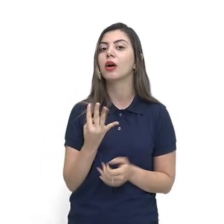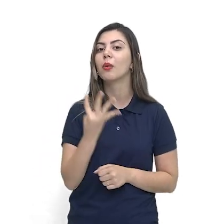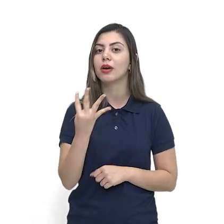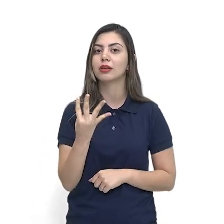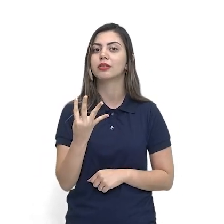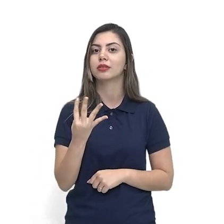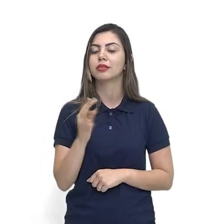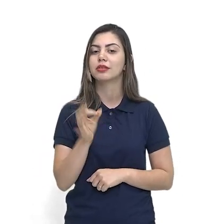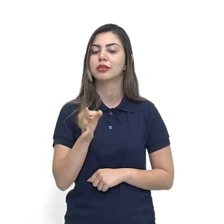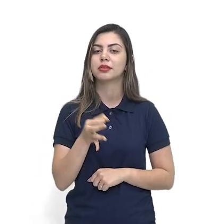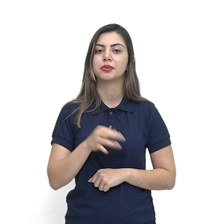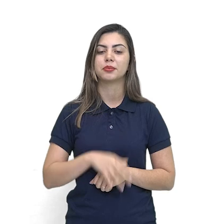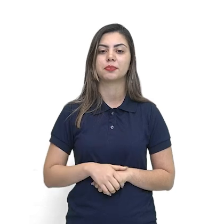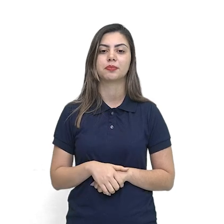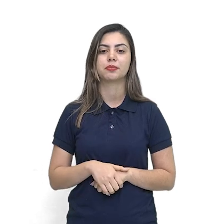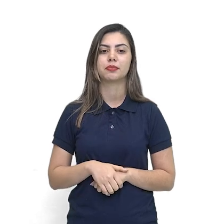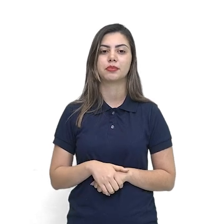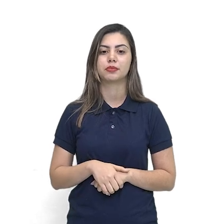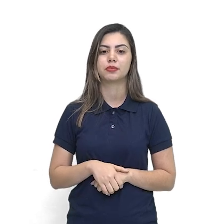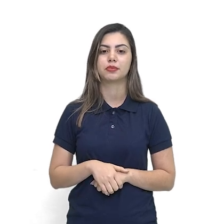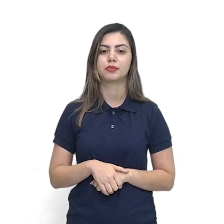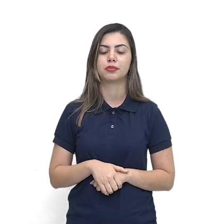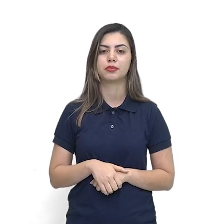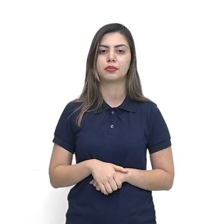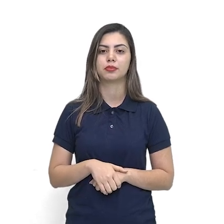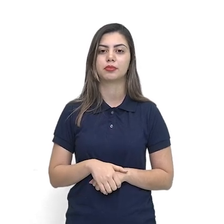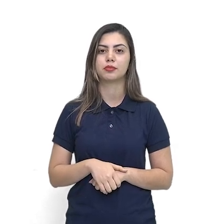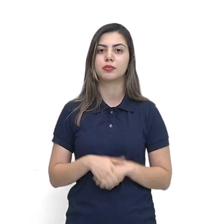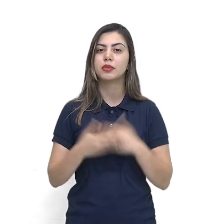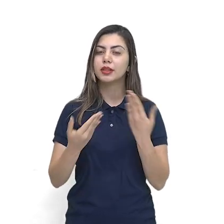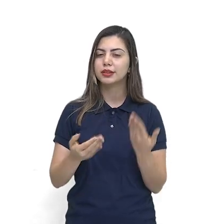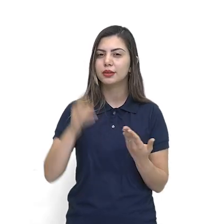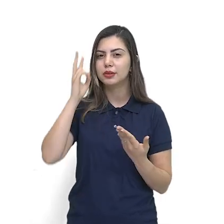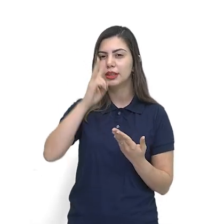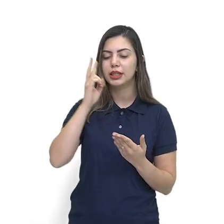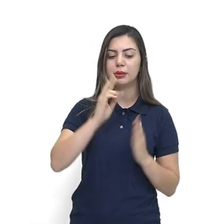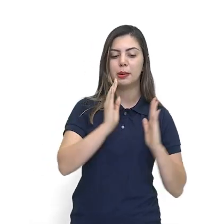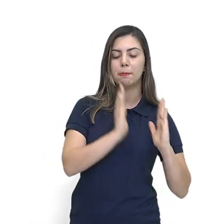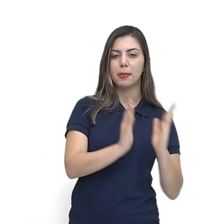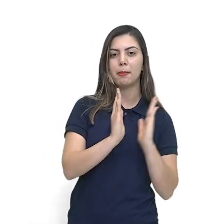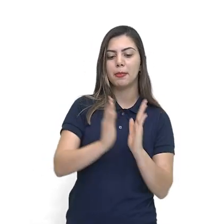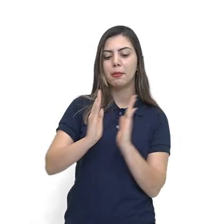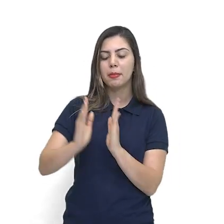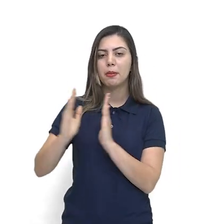4. Então, o restante que está exatamente